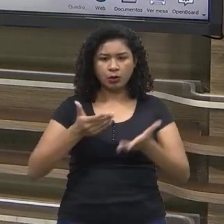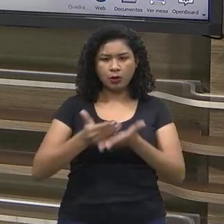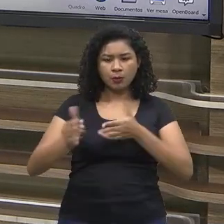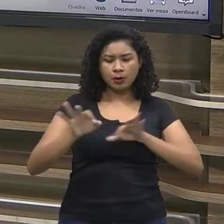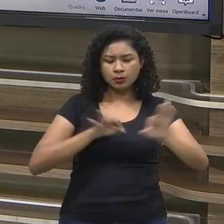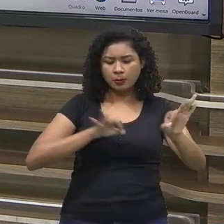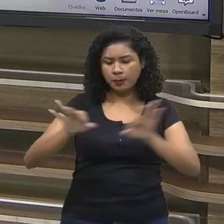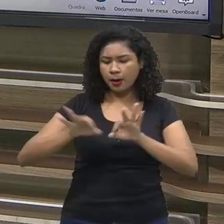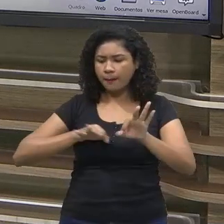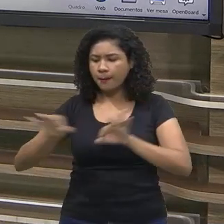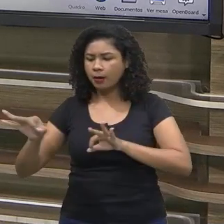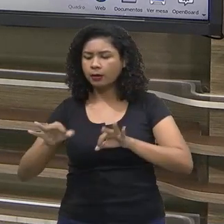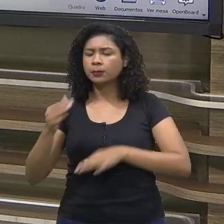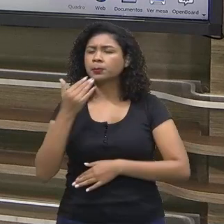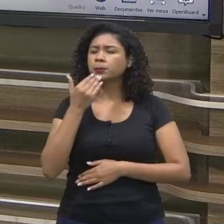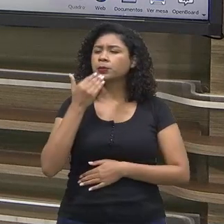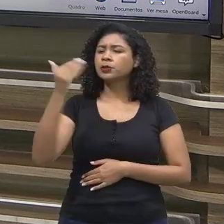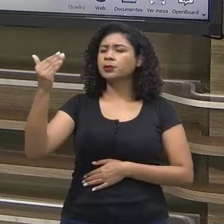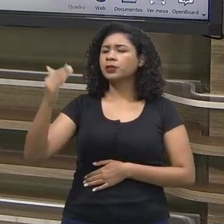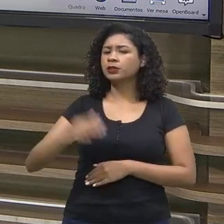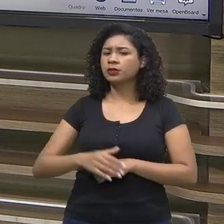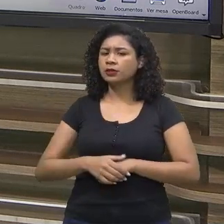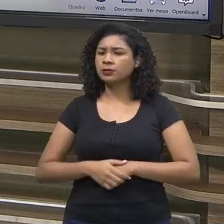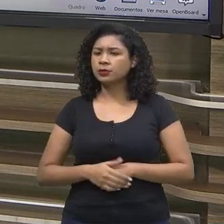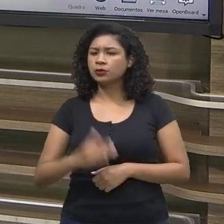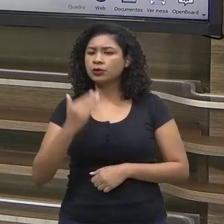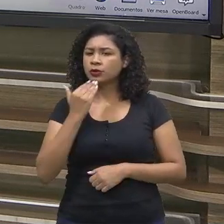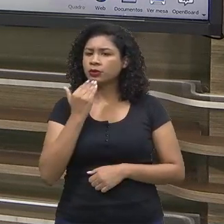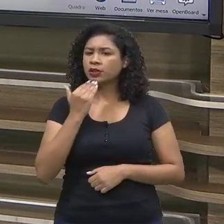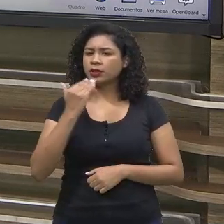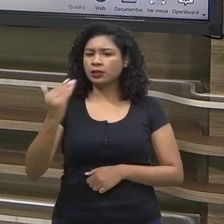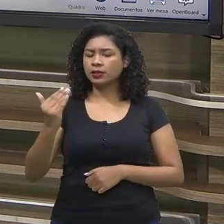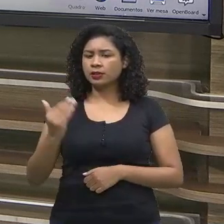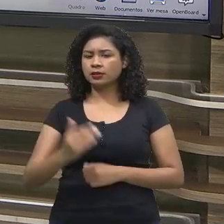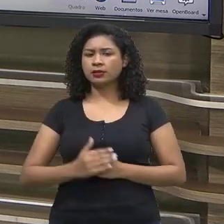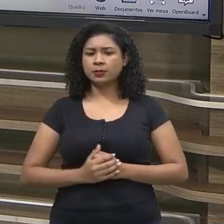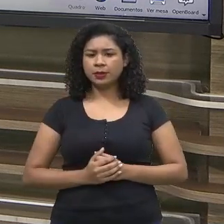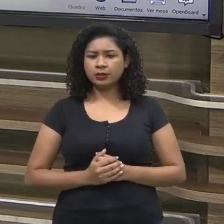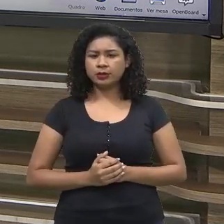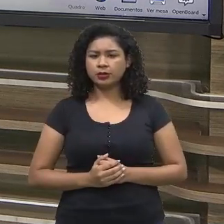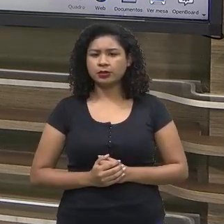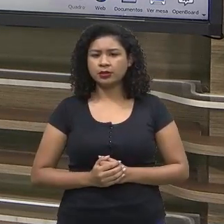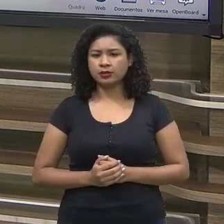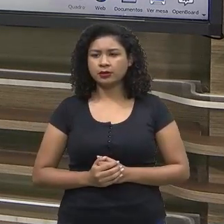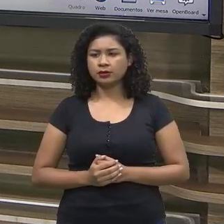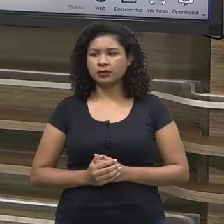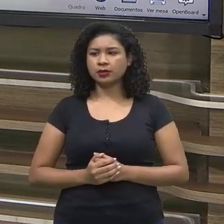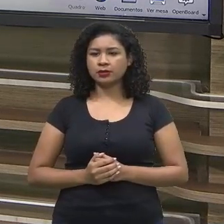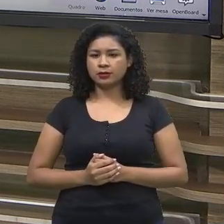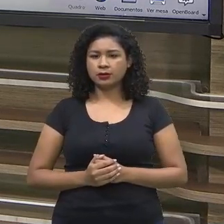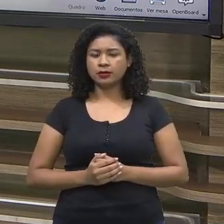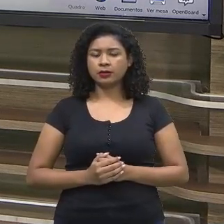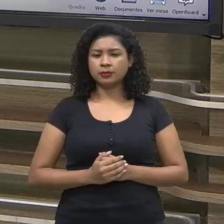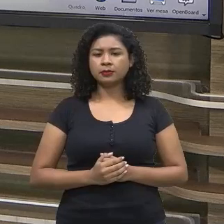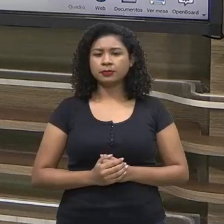preparação, invocando espíritos, né, da selva, espíritos da floresta, para que eles possam